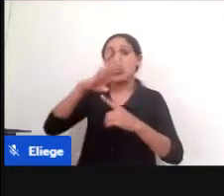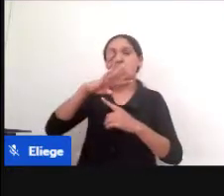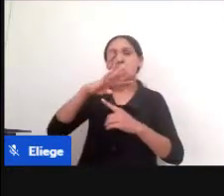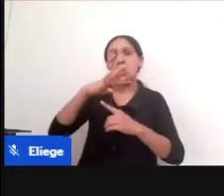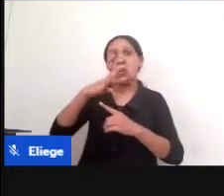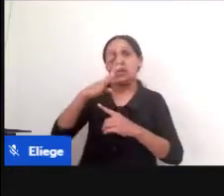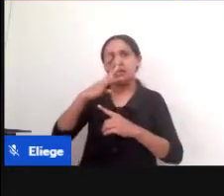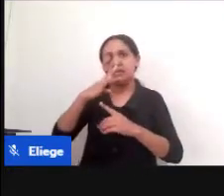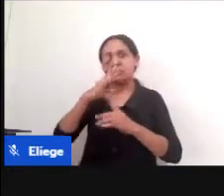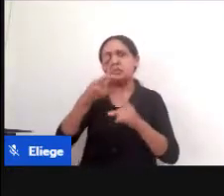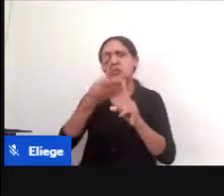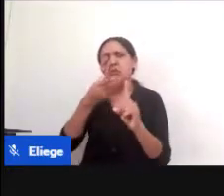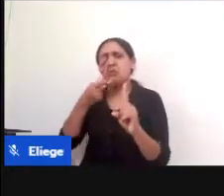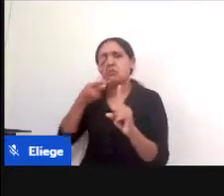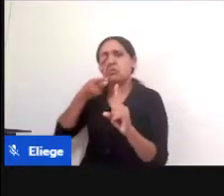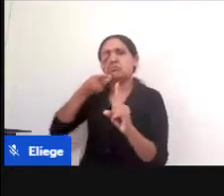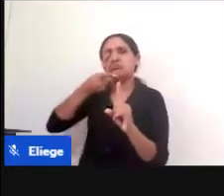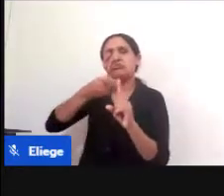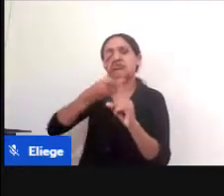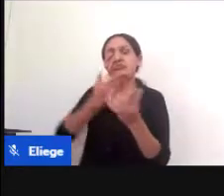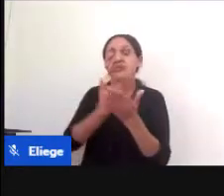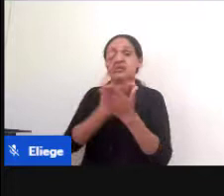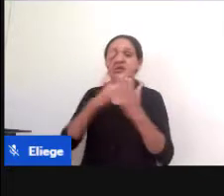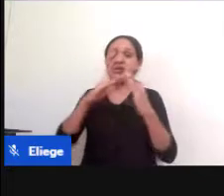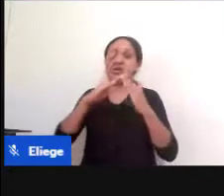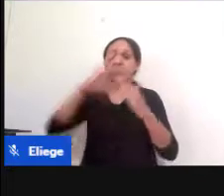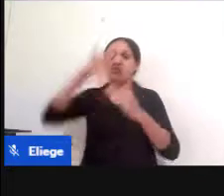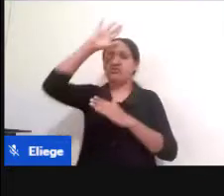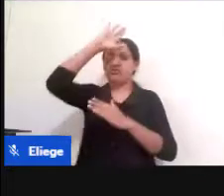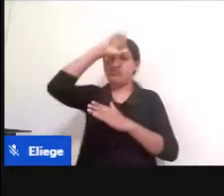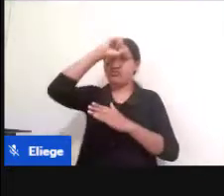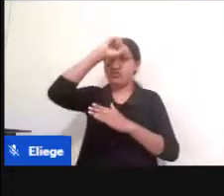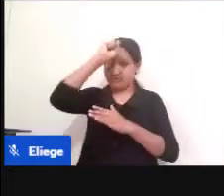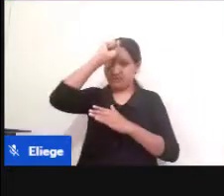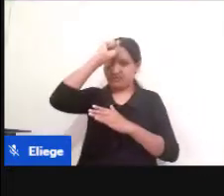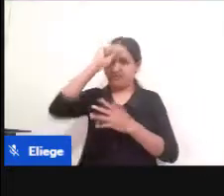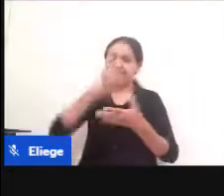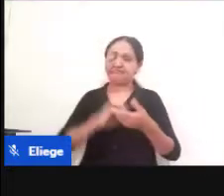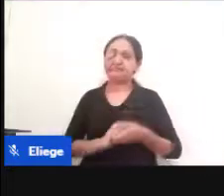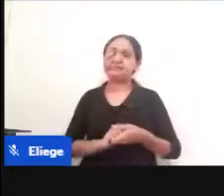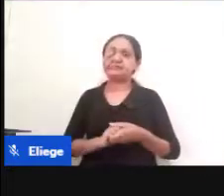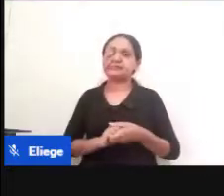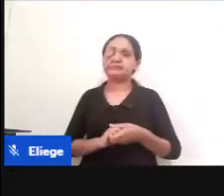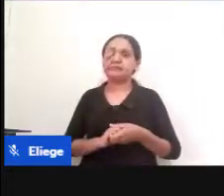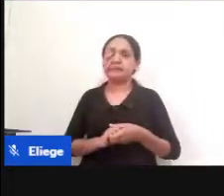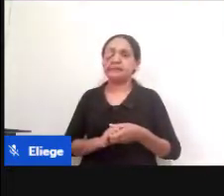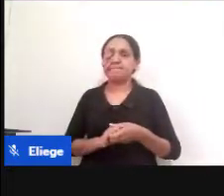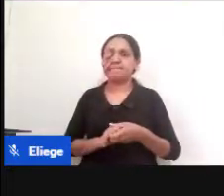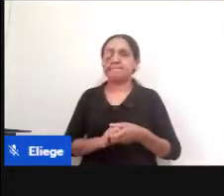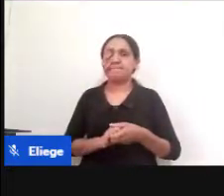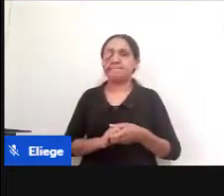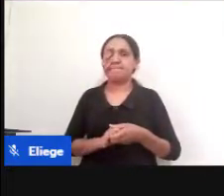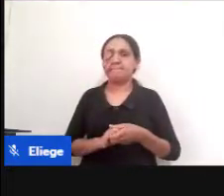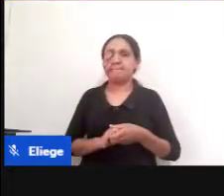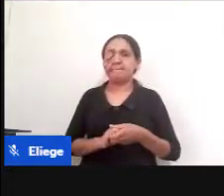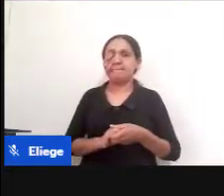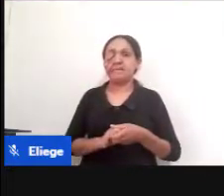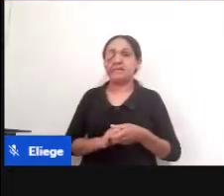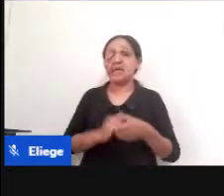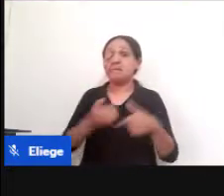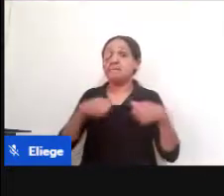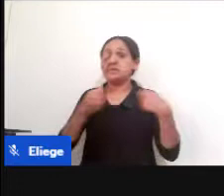aula. É o objetivo de aprendizagem que eu quero que esse aluno tenha. Eu tenho que pensar que esse aluno,